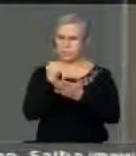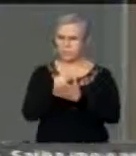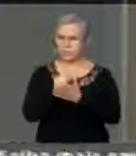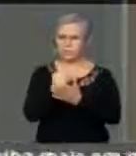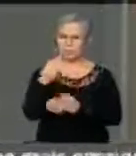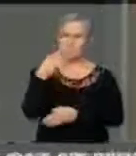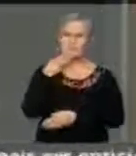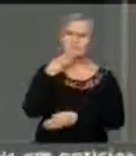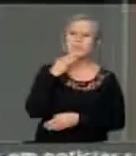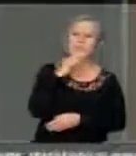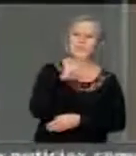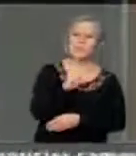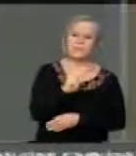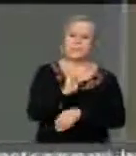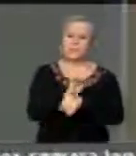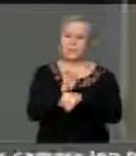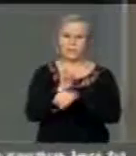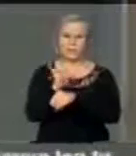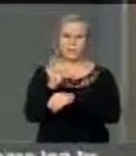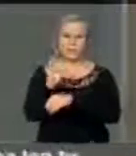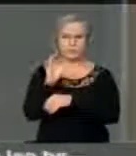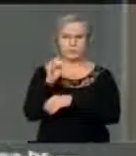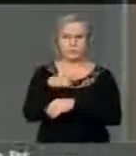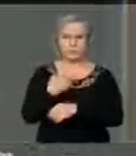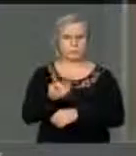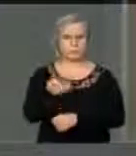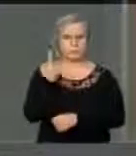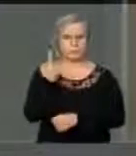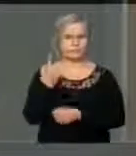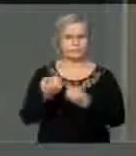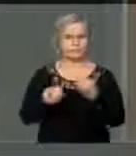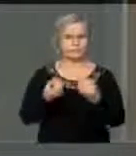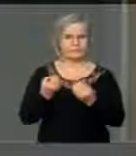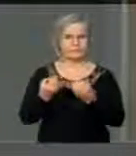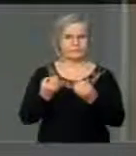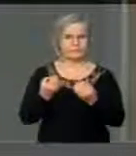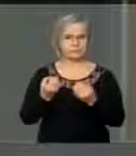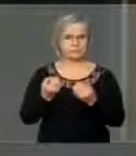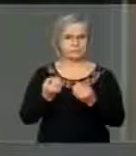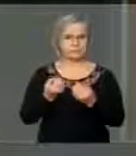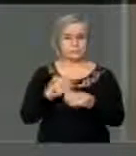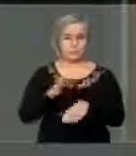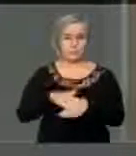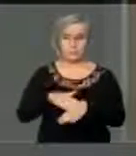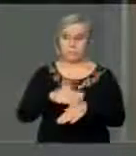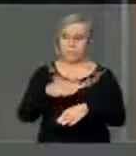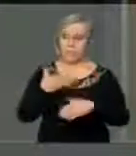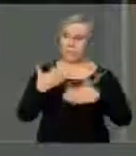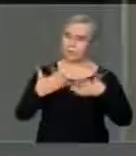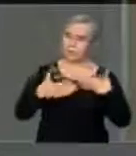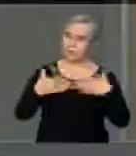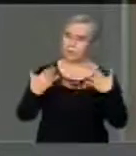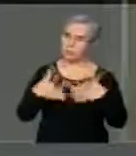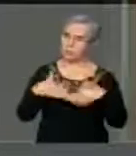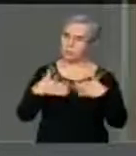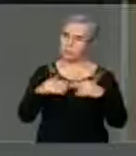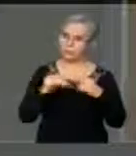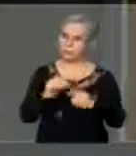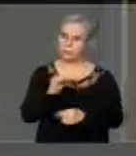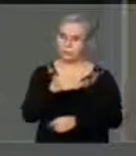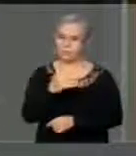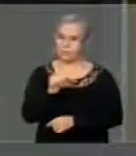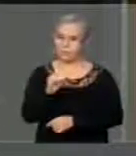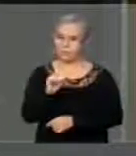estado de Tocantins, me causa muito espanto, senhor presidente. Me causa mais ainda que ver que de 100% de